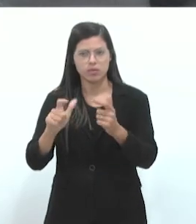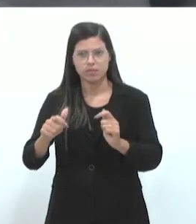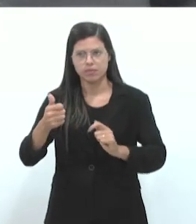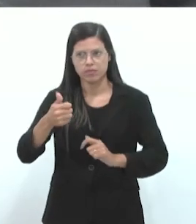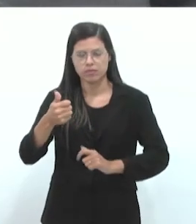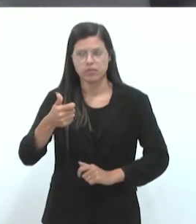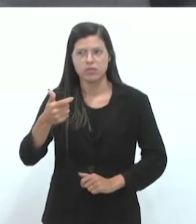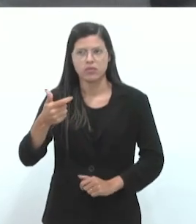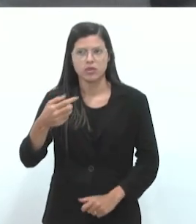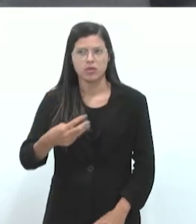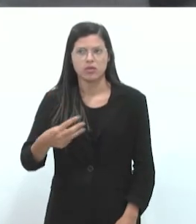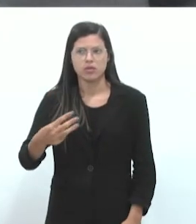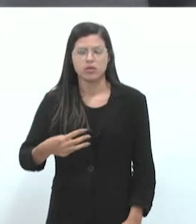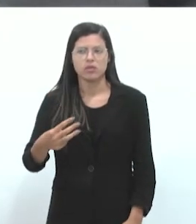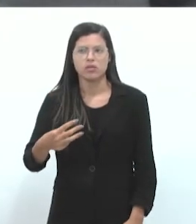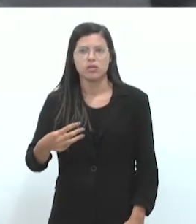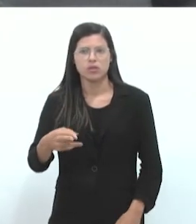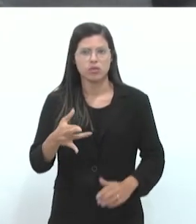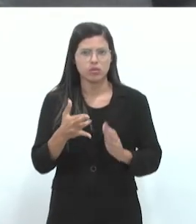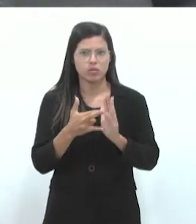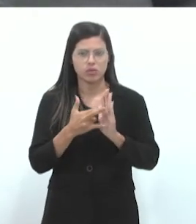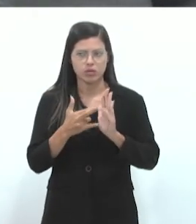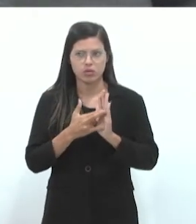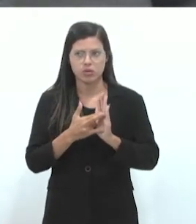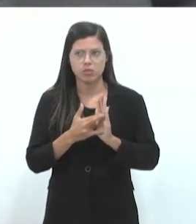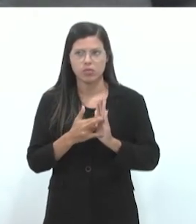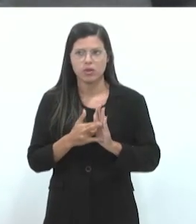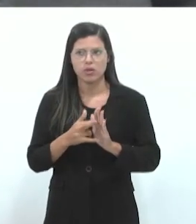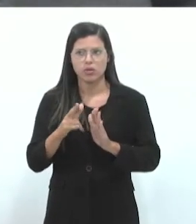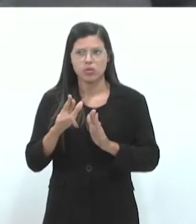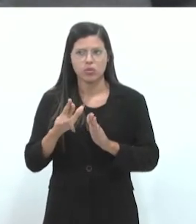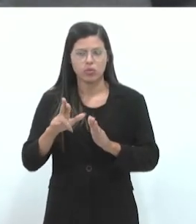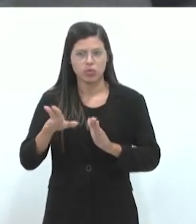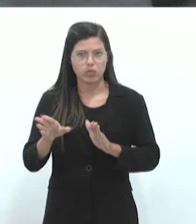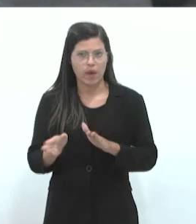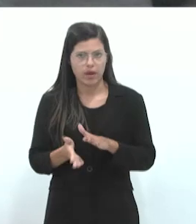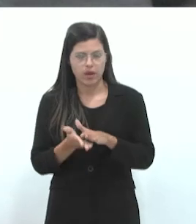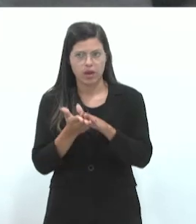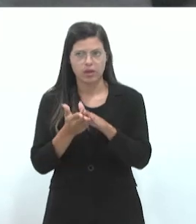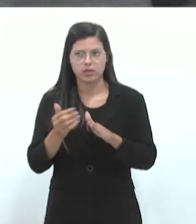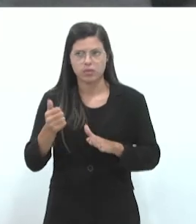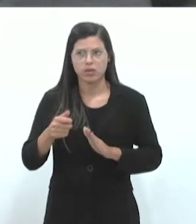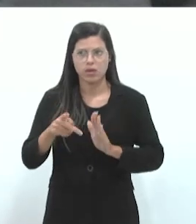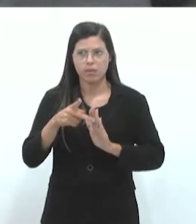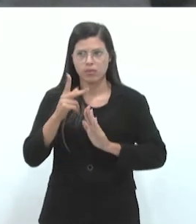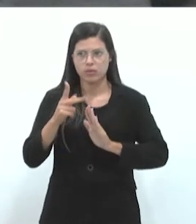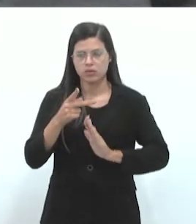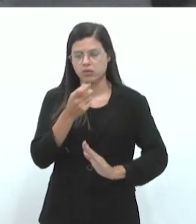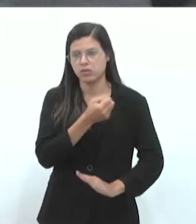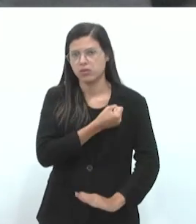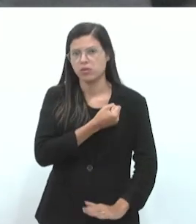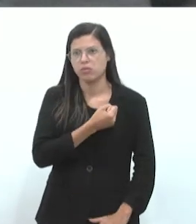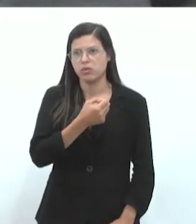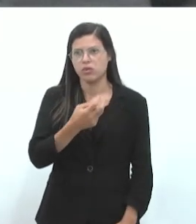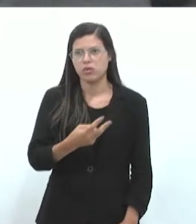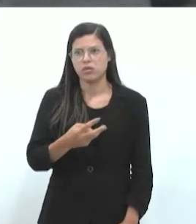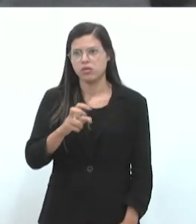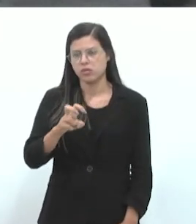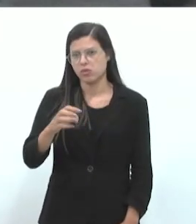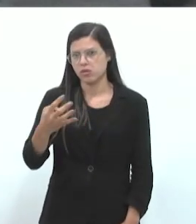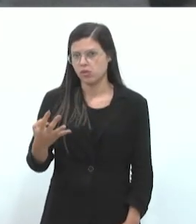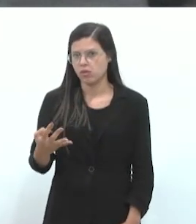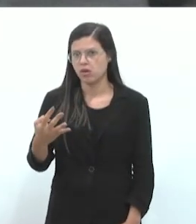artigo 54 do Regimento Interno aprovado nos termos do anexo 1º da Portaria número 354